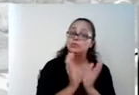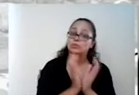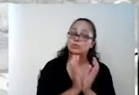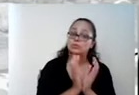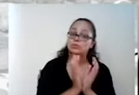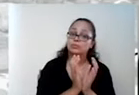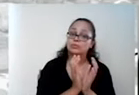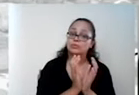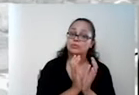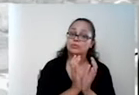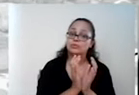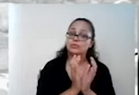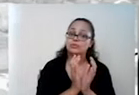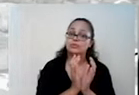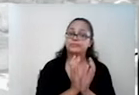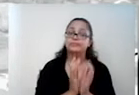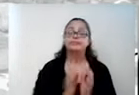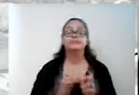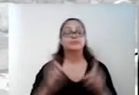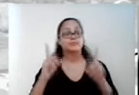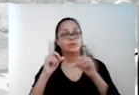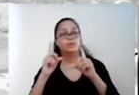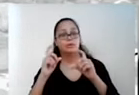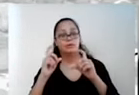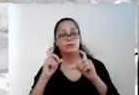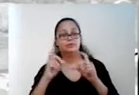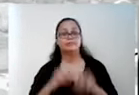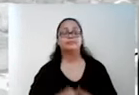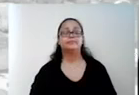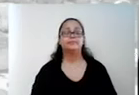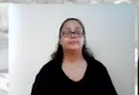à esquerda e as cavalinhas à direita.